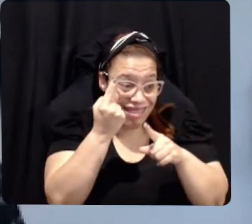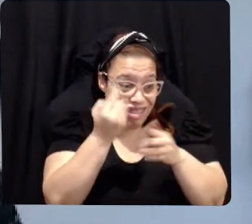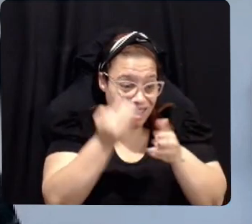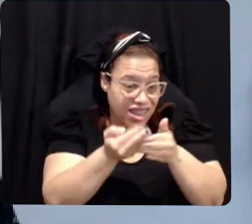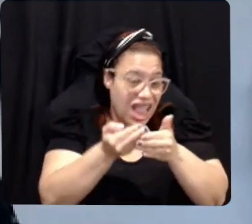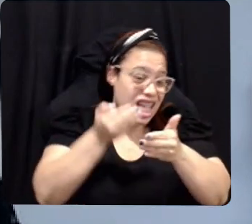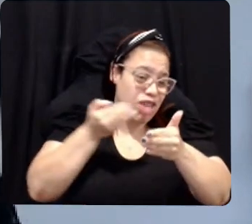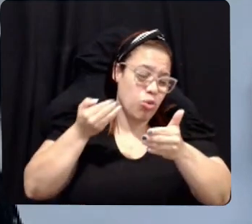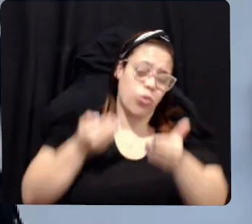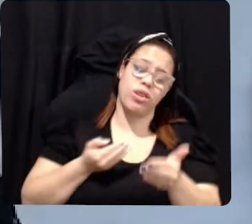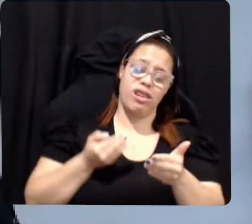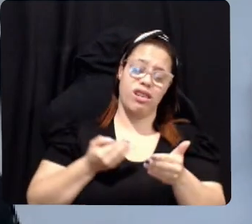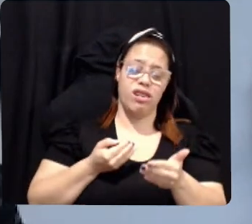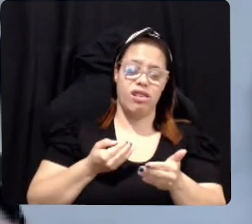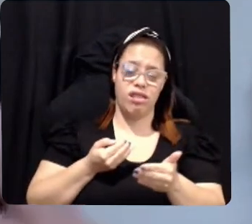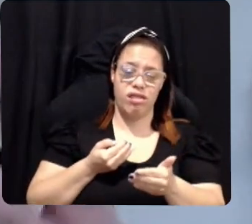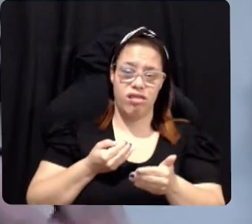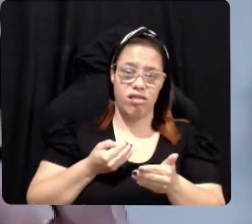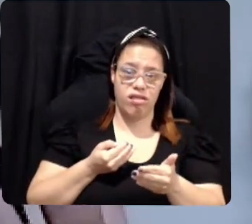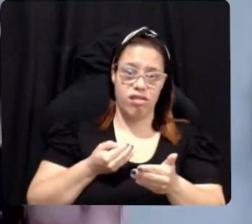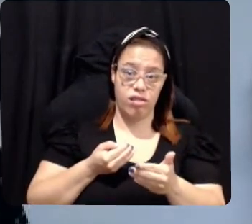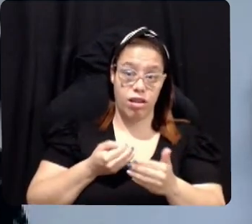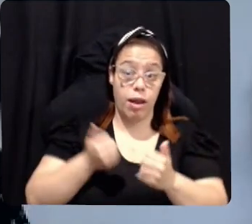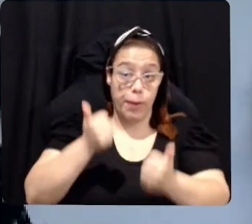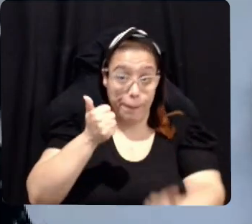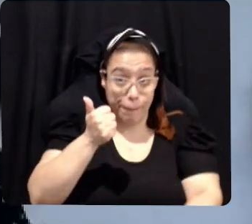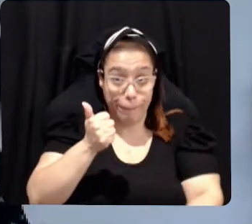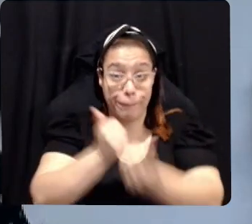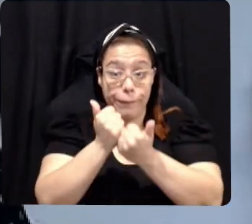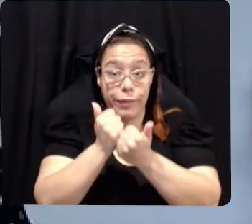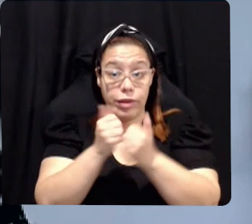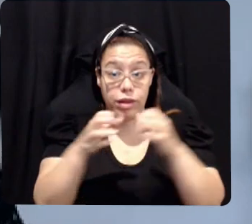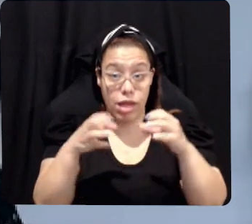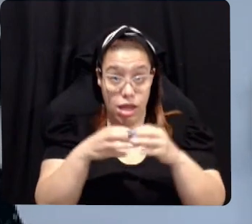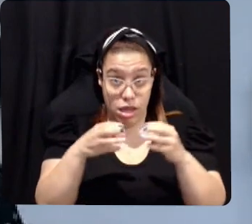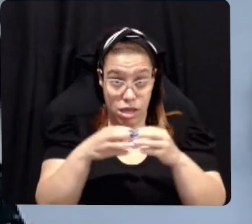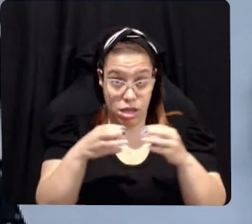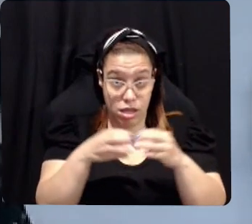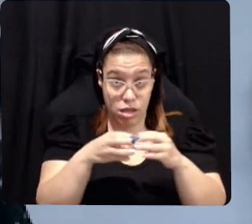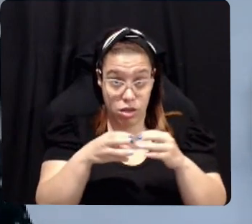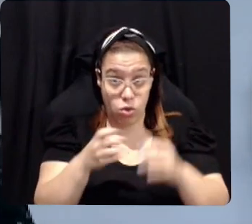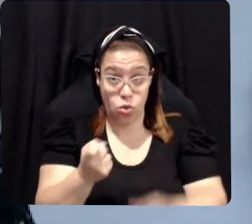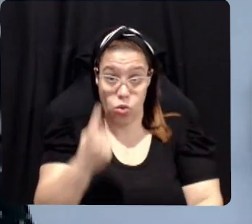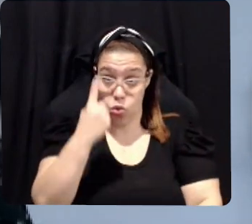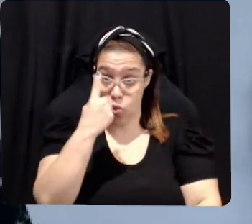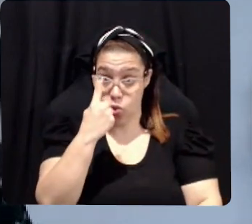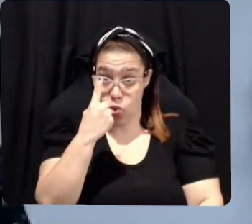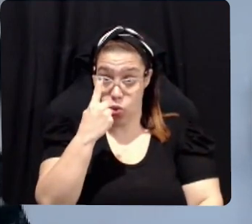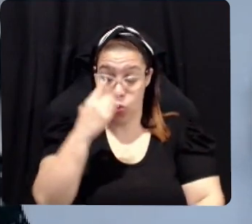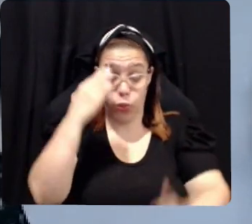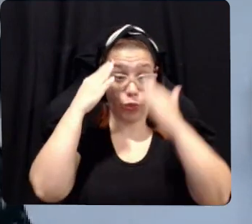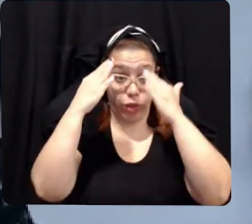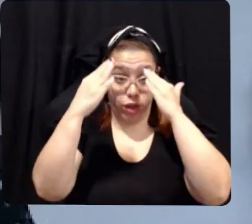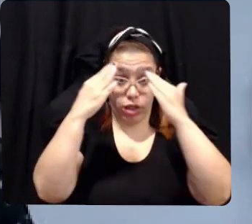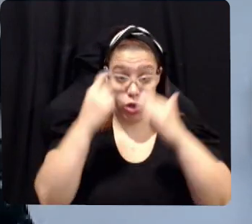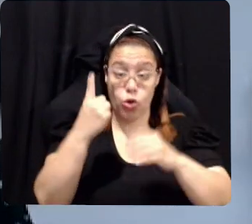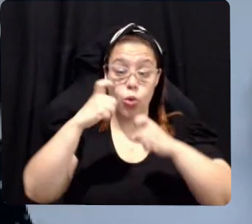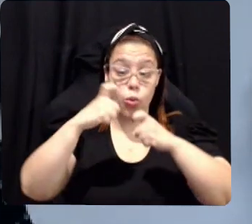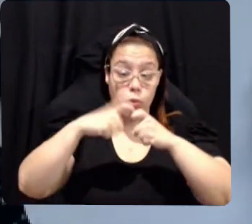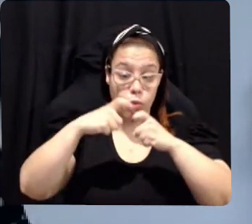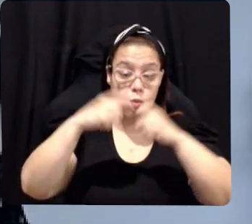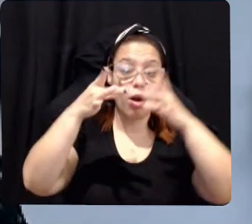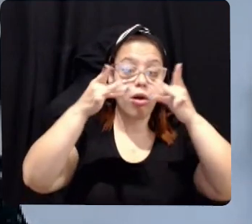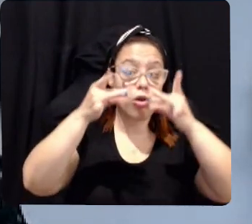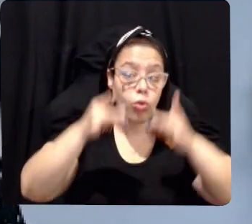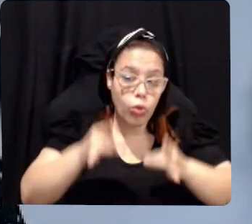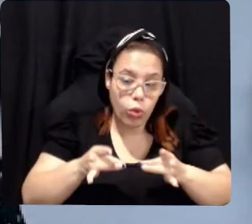e retrocessos. Então, esse apoio da equipe, então, ter pelo menos um terapeuta e um